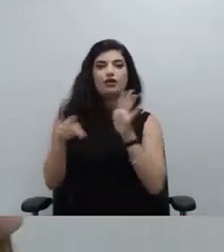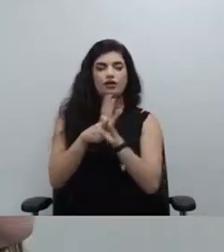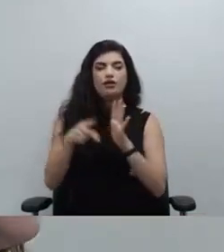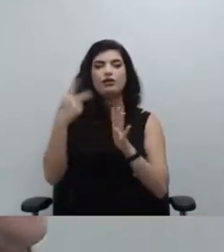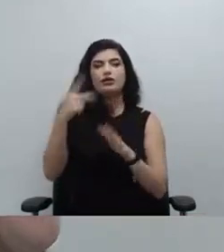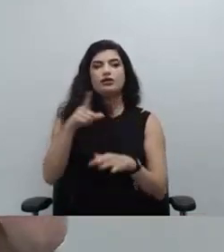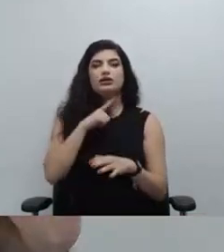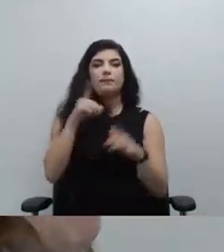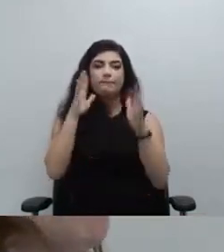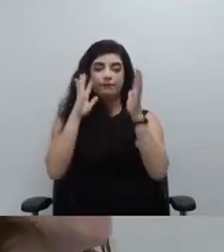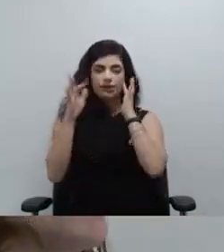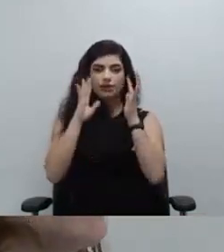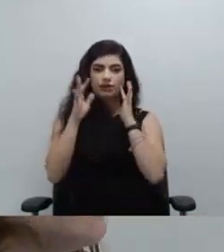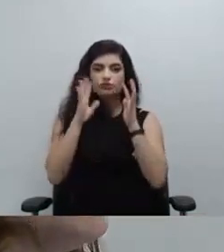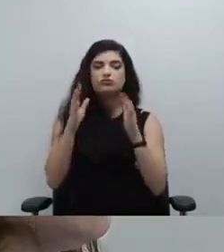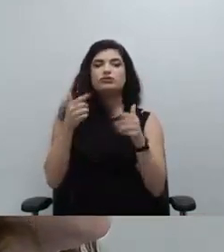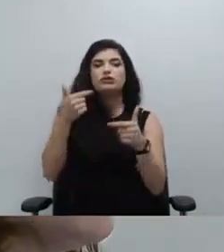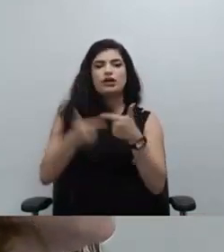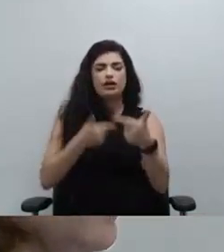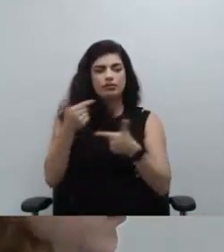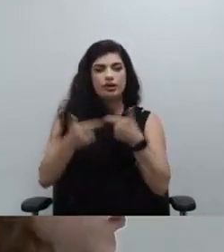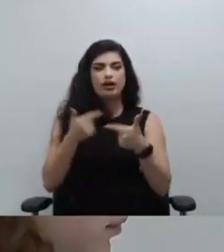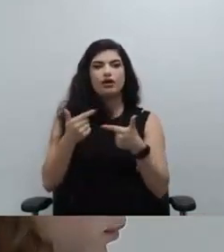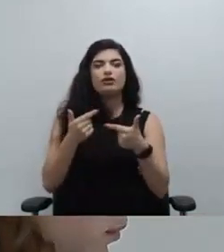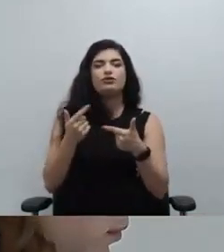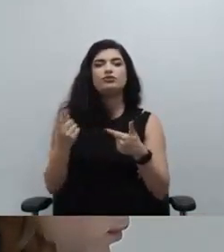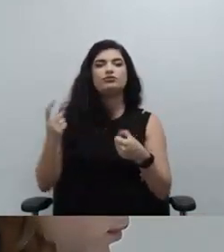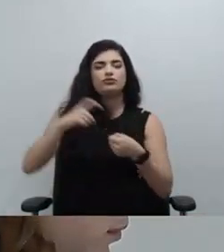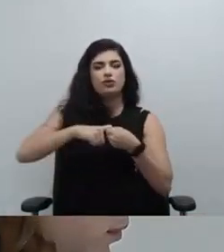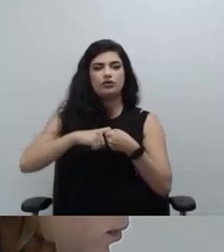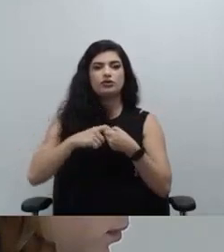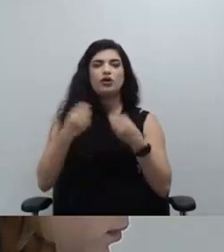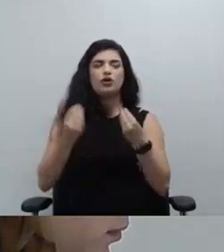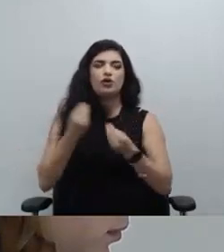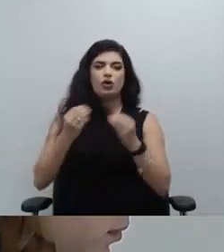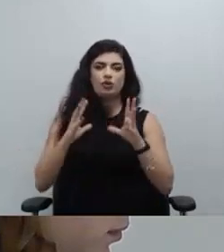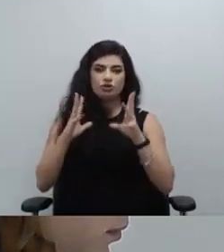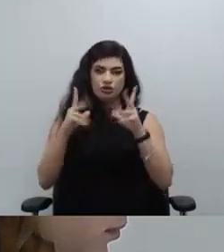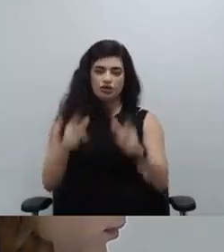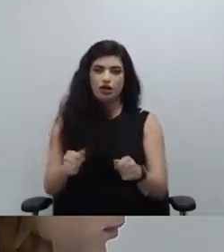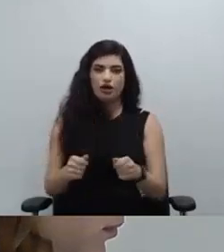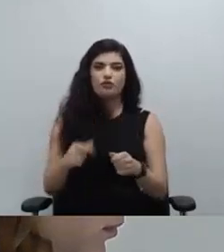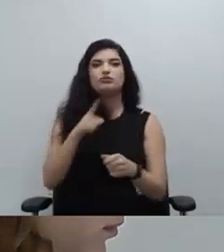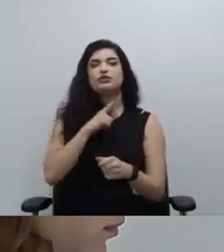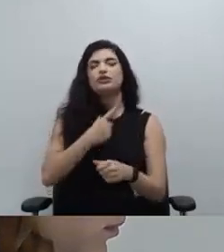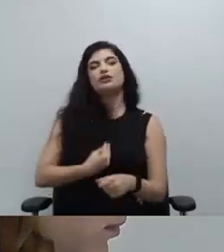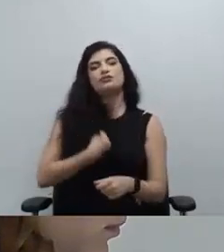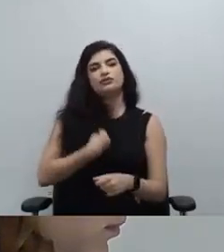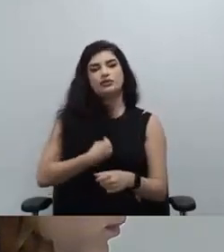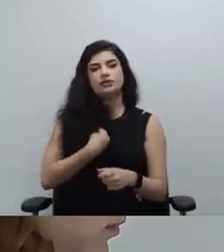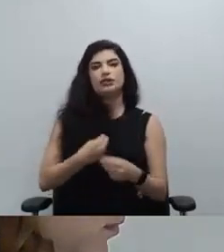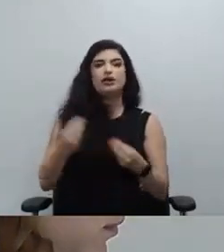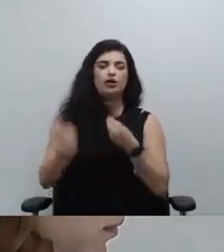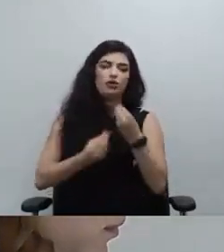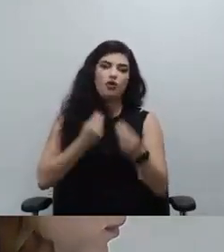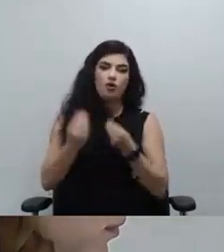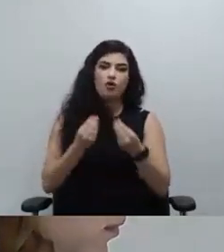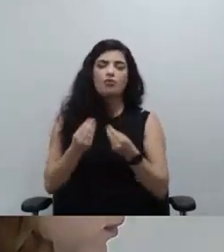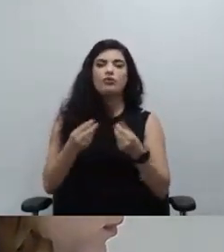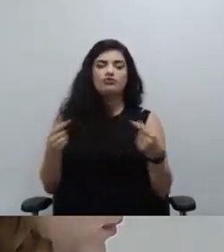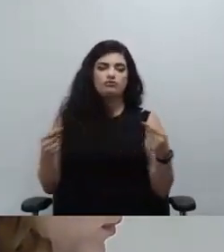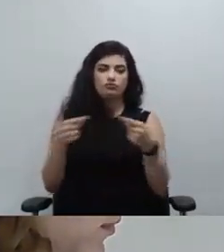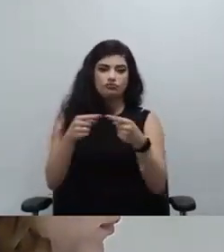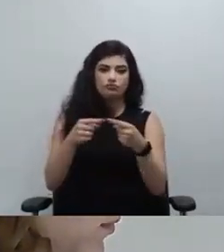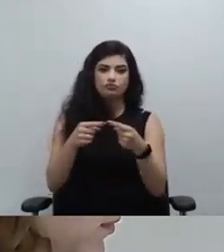do plano. Como ressaltado pela Ouvidoria Geral, as pré-conferências do nono ciclo foram marcadas